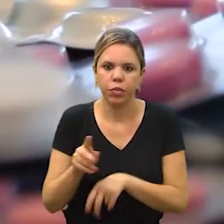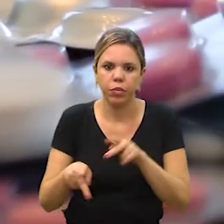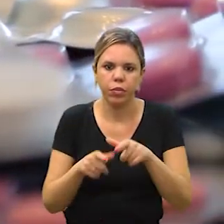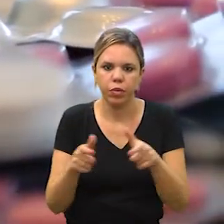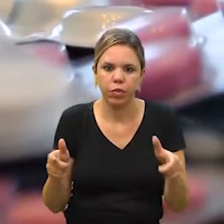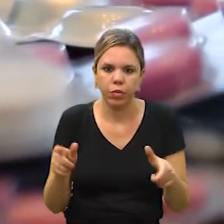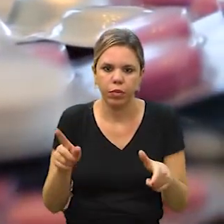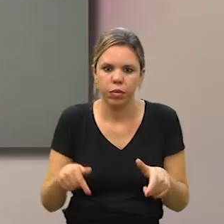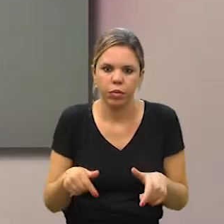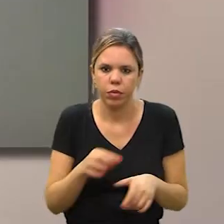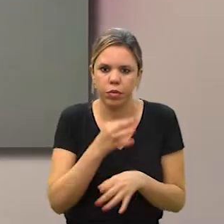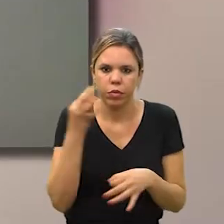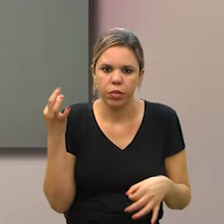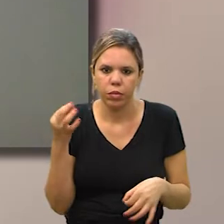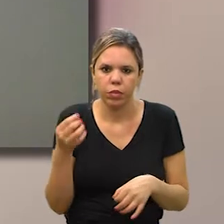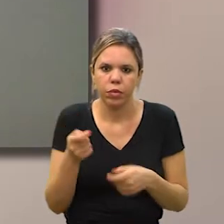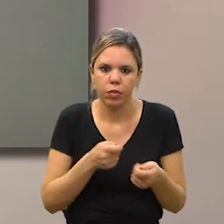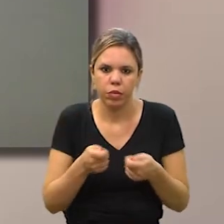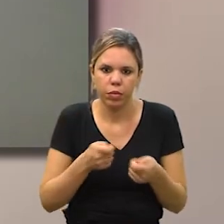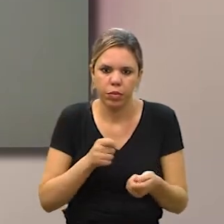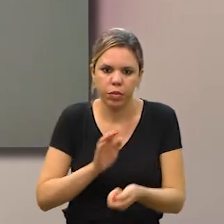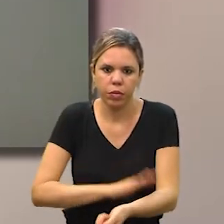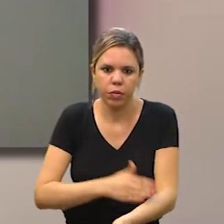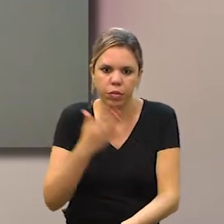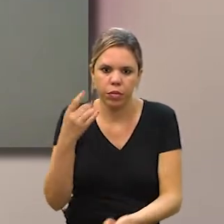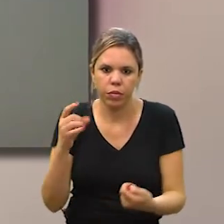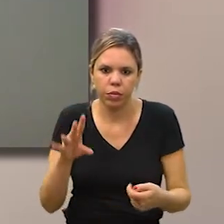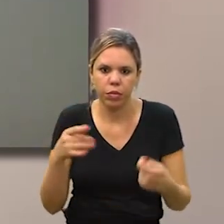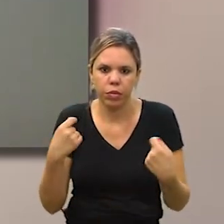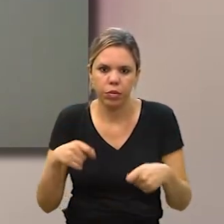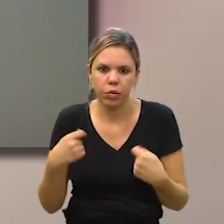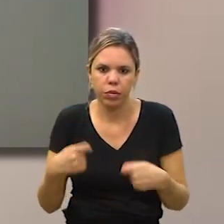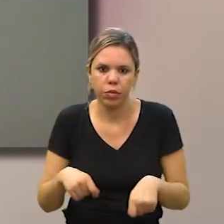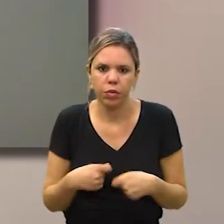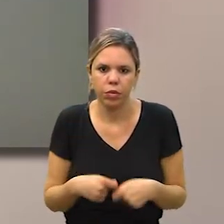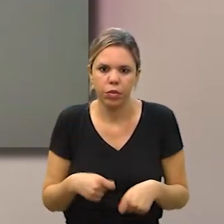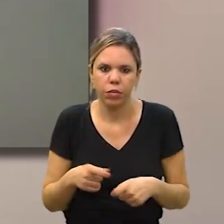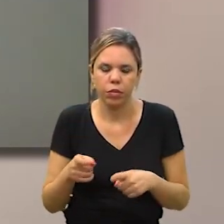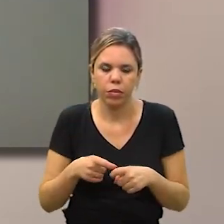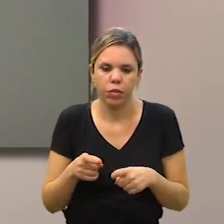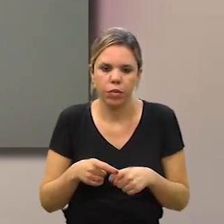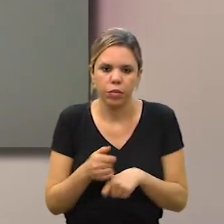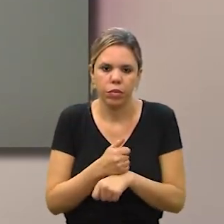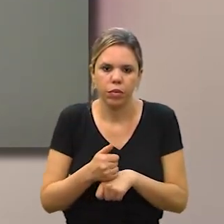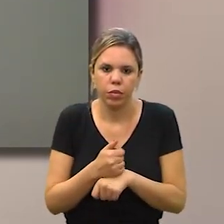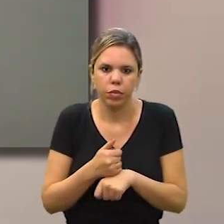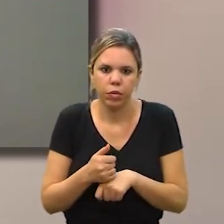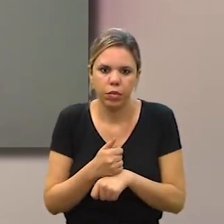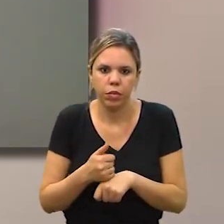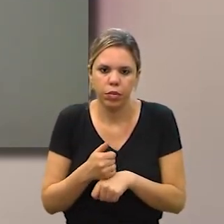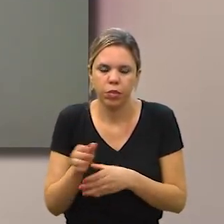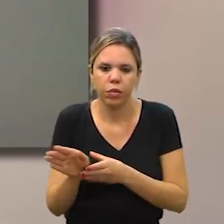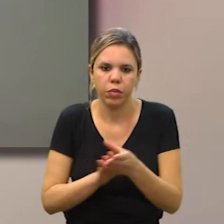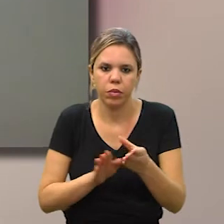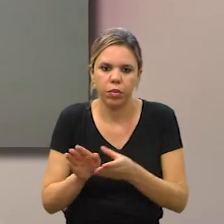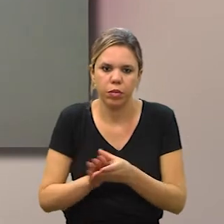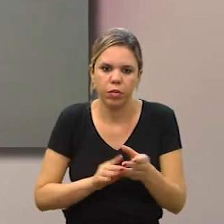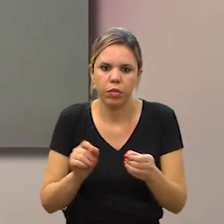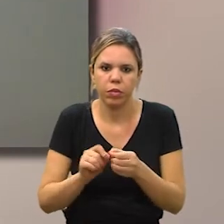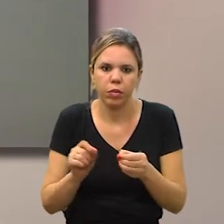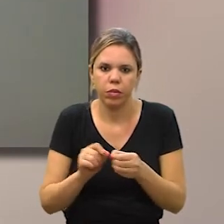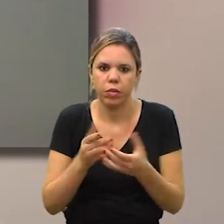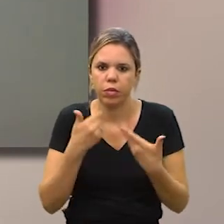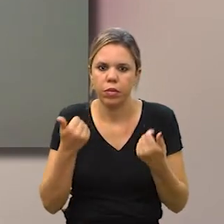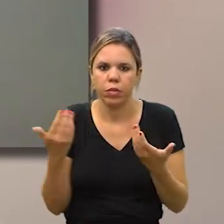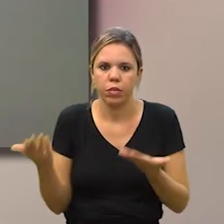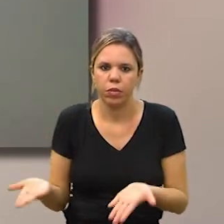que são ótimas para o controle da pressão só precisa o médico orientar e